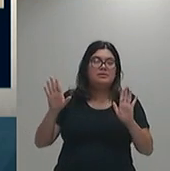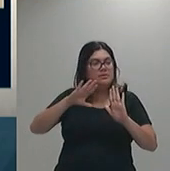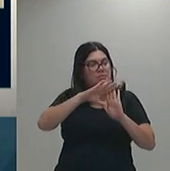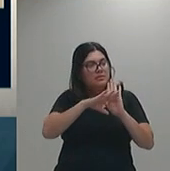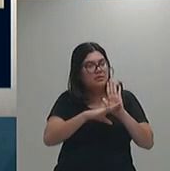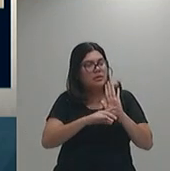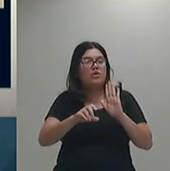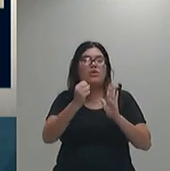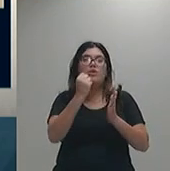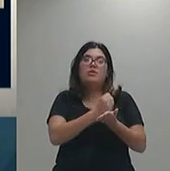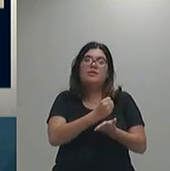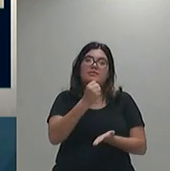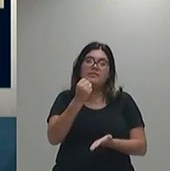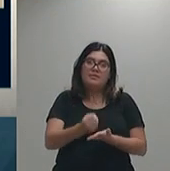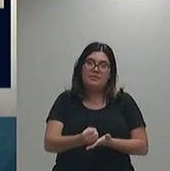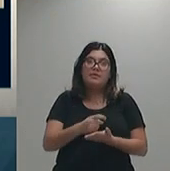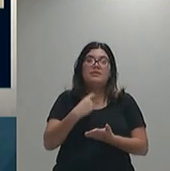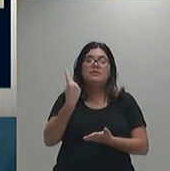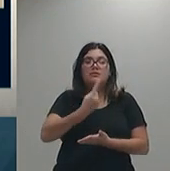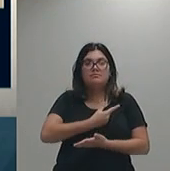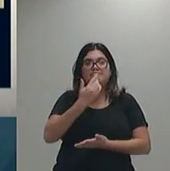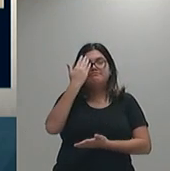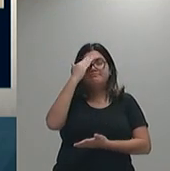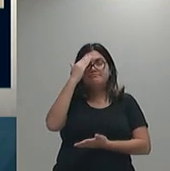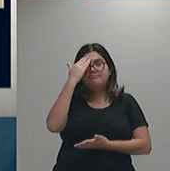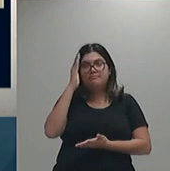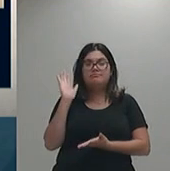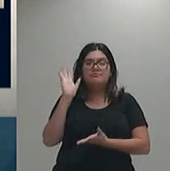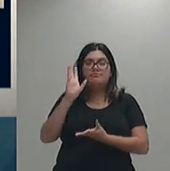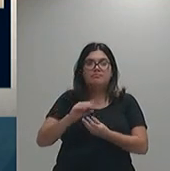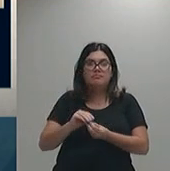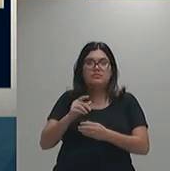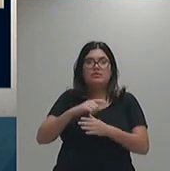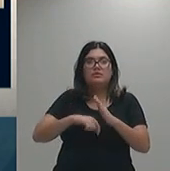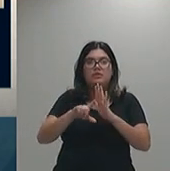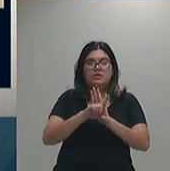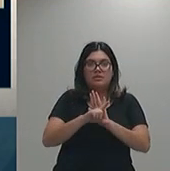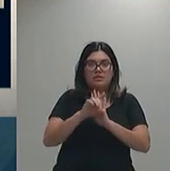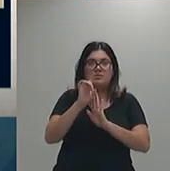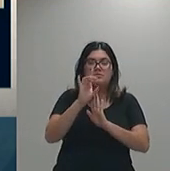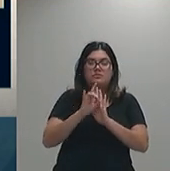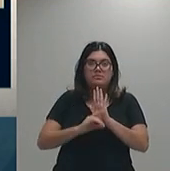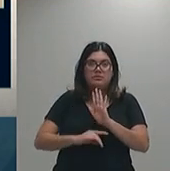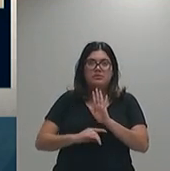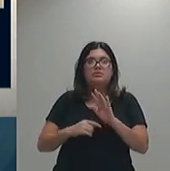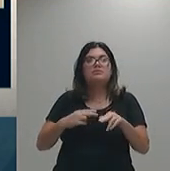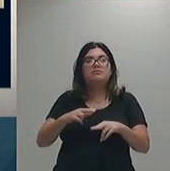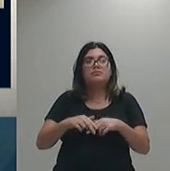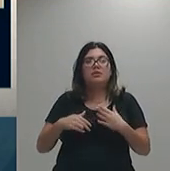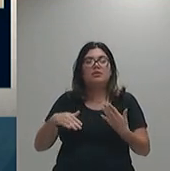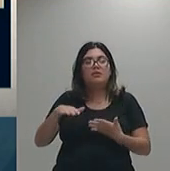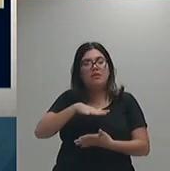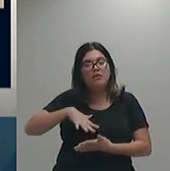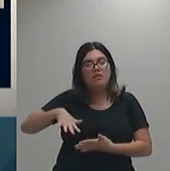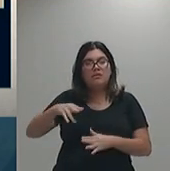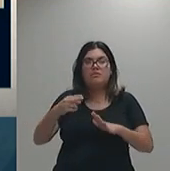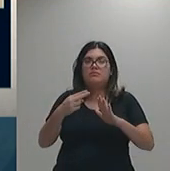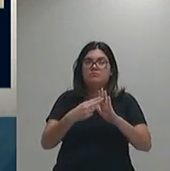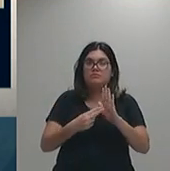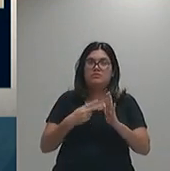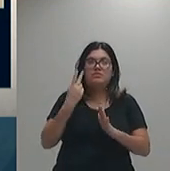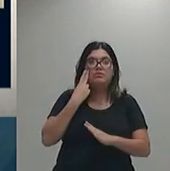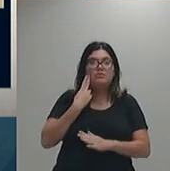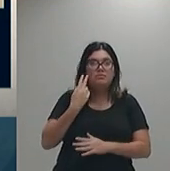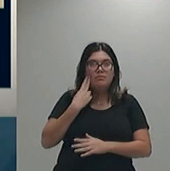mas estamos interpretando Eu também te dispositivos da Lei das s.as que pelas vias normais chegaram ao STJ